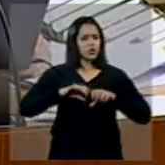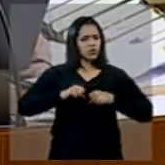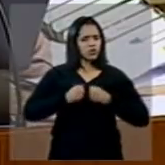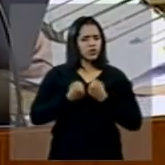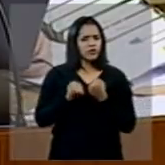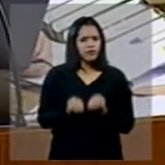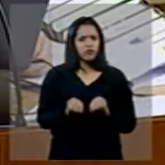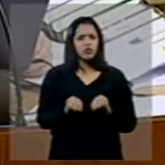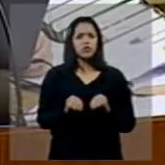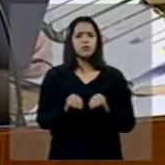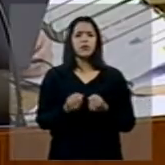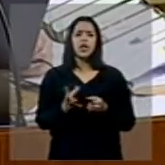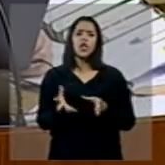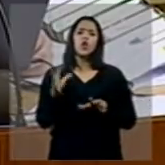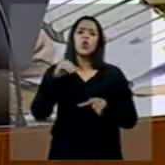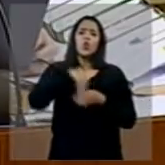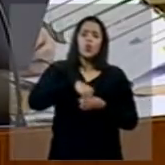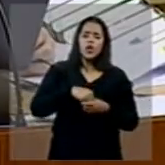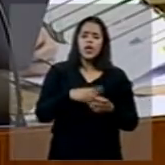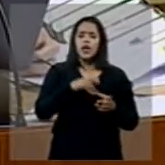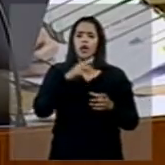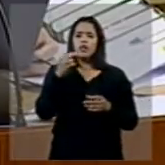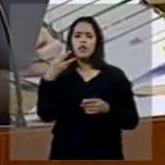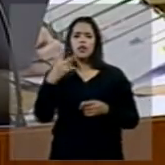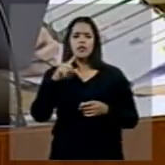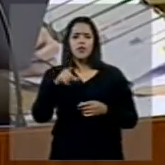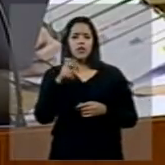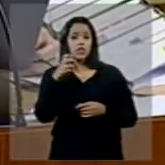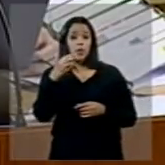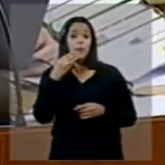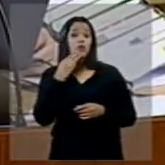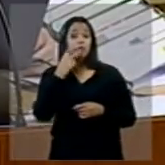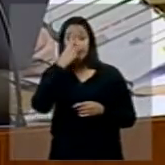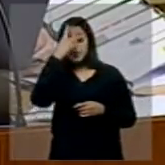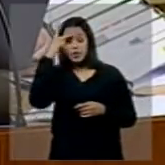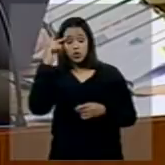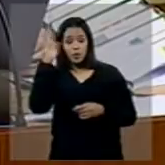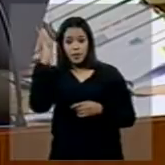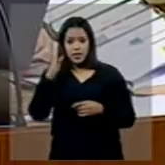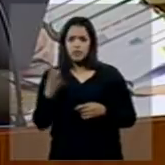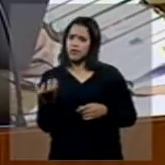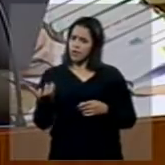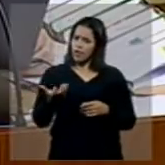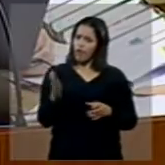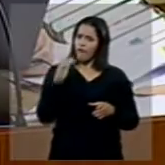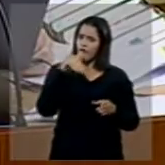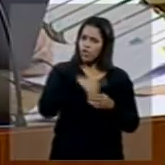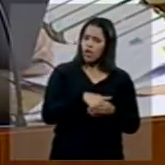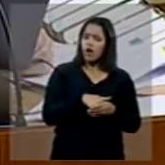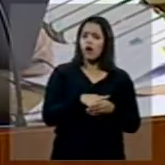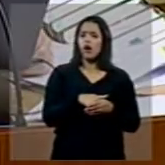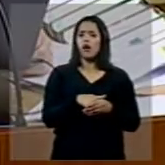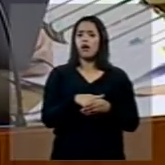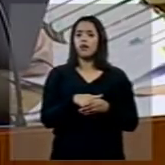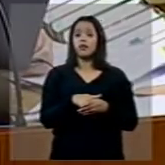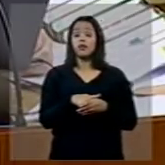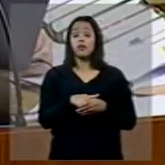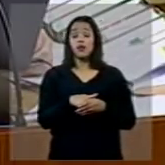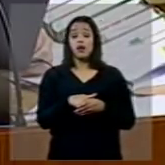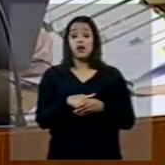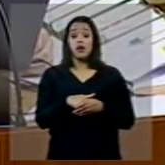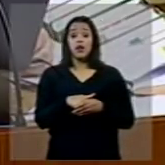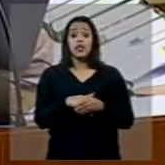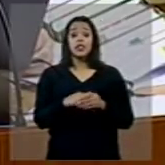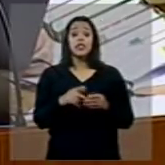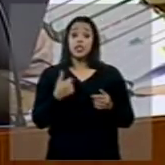o esforço para incluir esses 3 milhões e 300 mil brasileiros que querem votar, ou pelo menos parte deles querem votar.